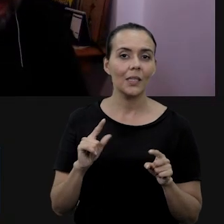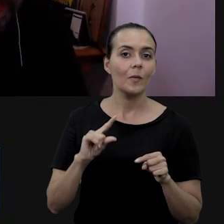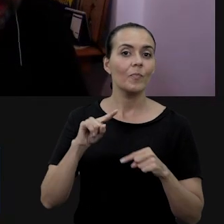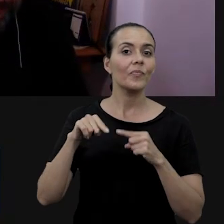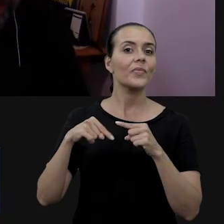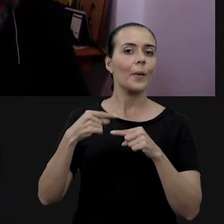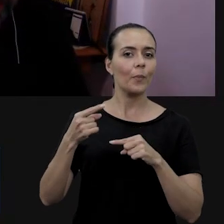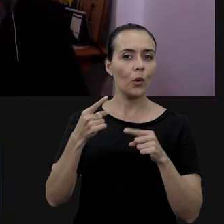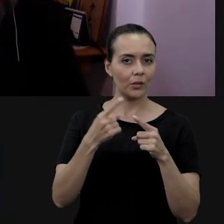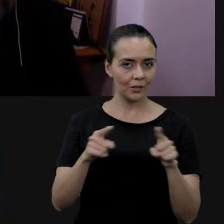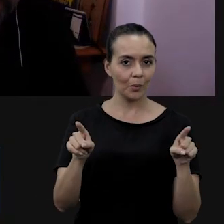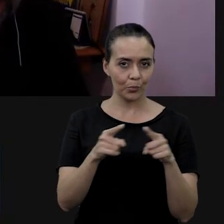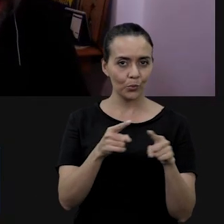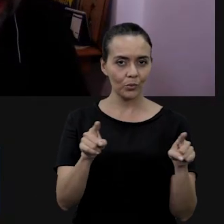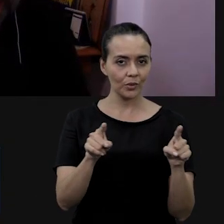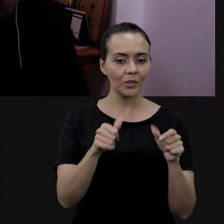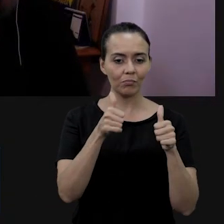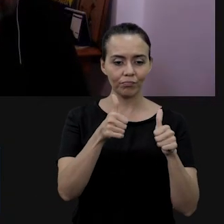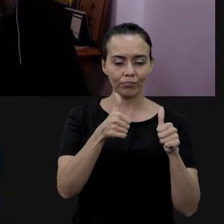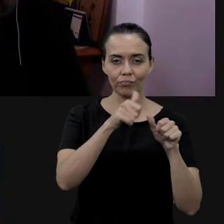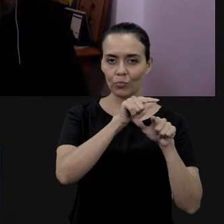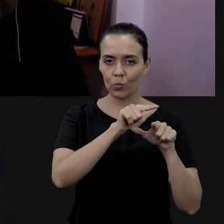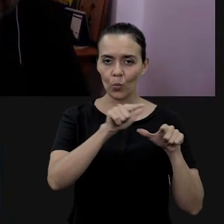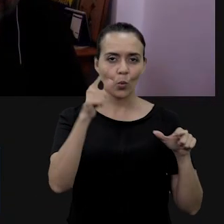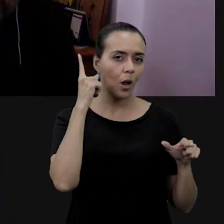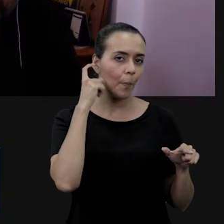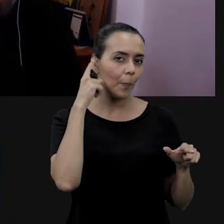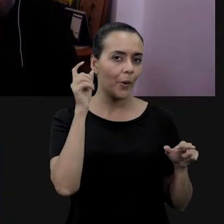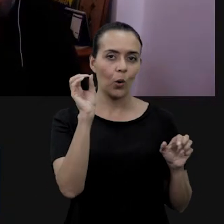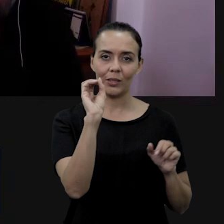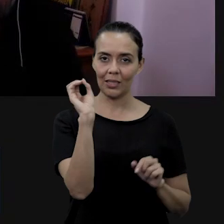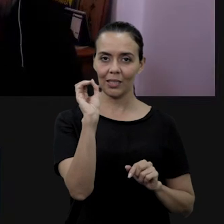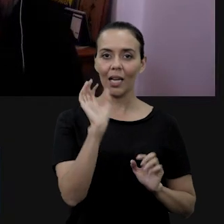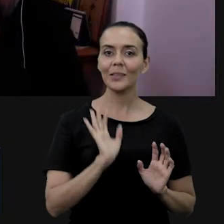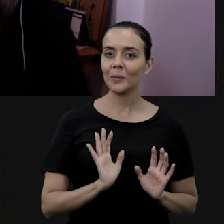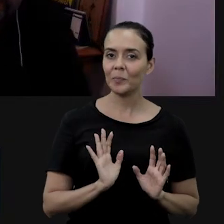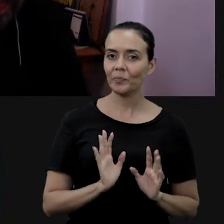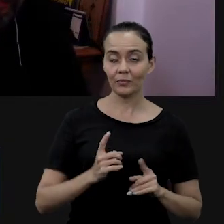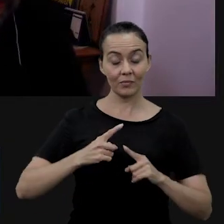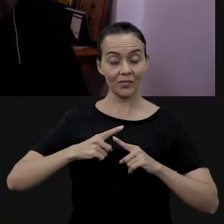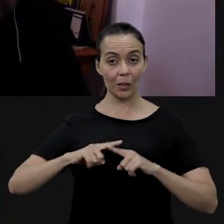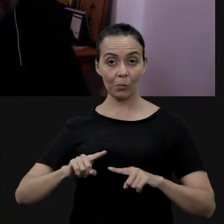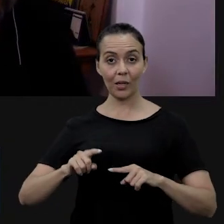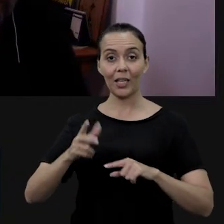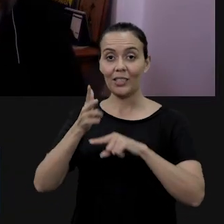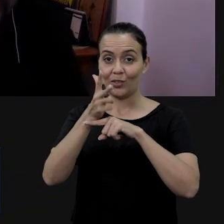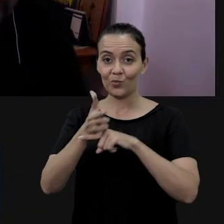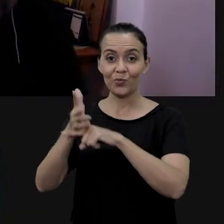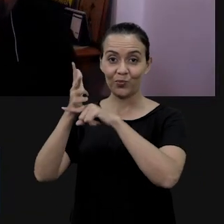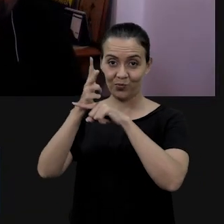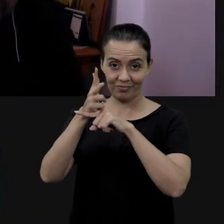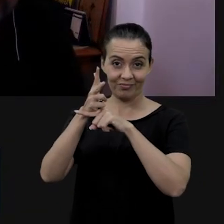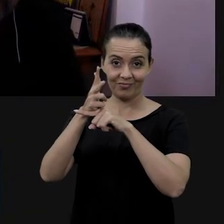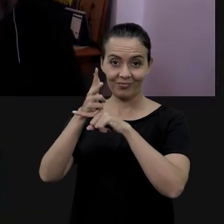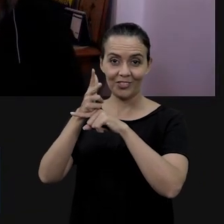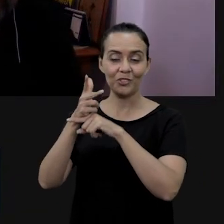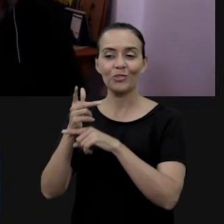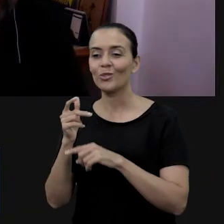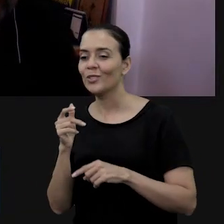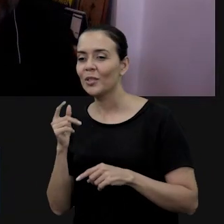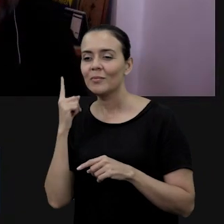depois a mixagem da música, mas realmente no audiovisual, o ruído, de alguma